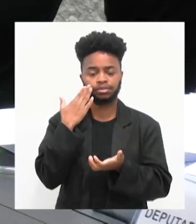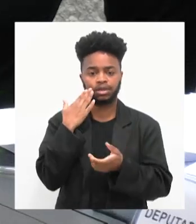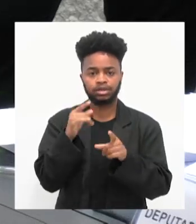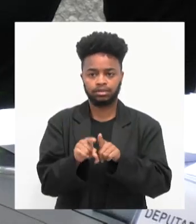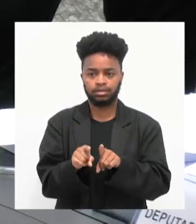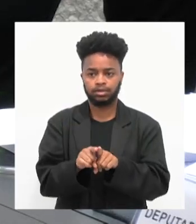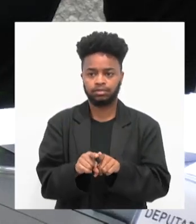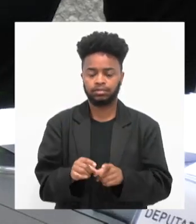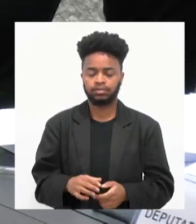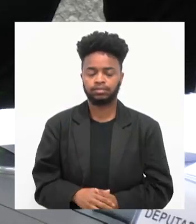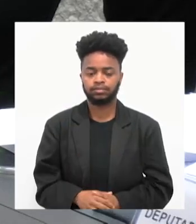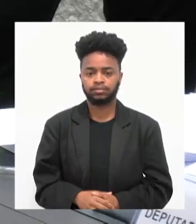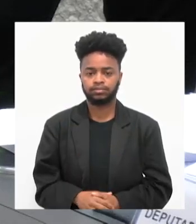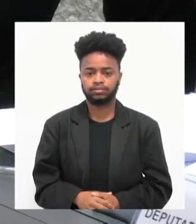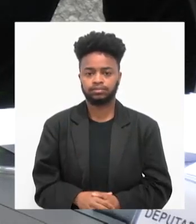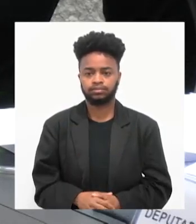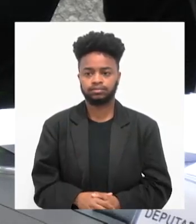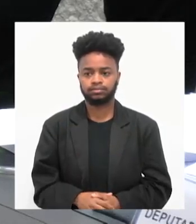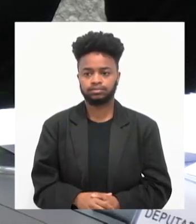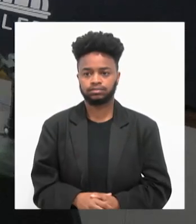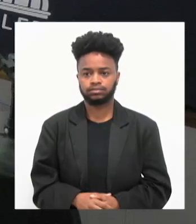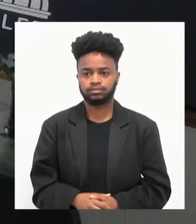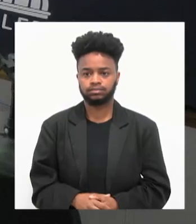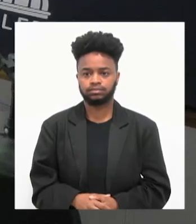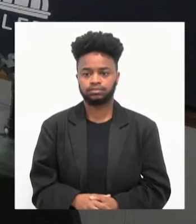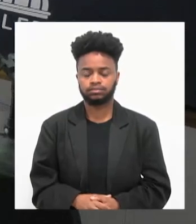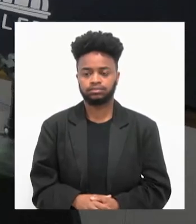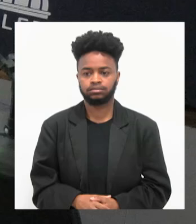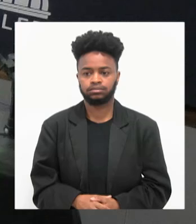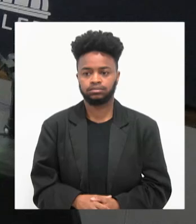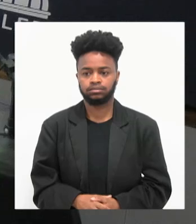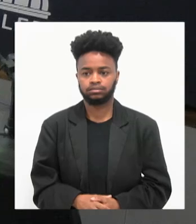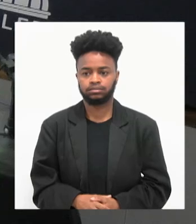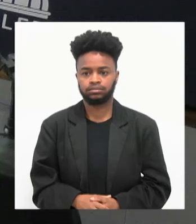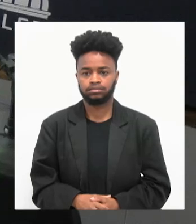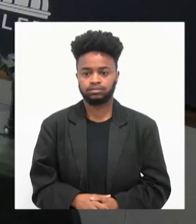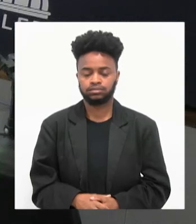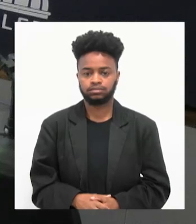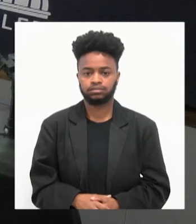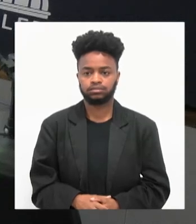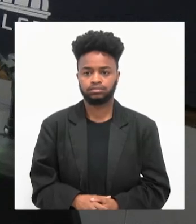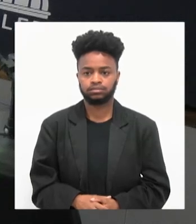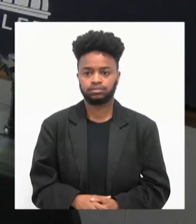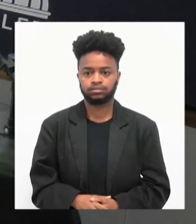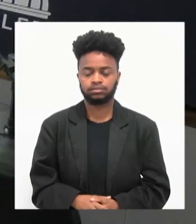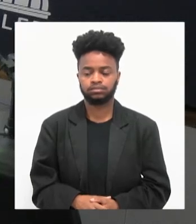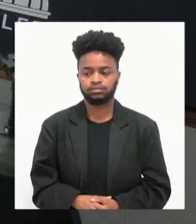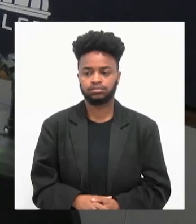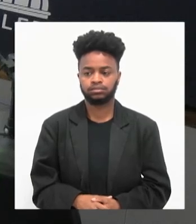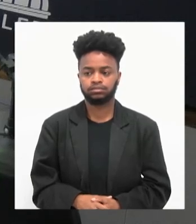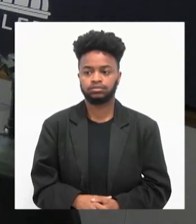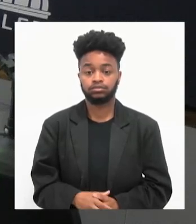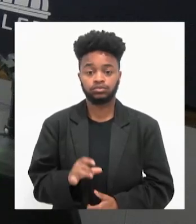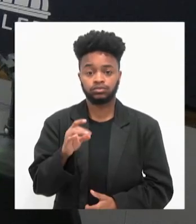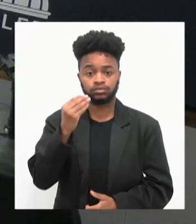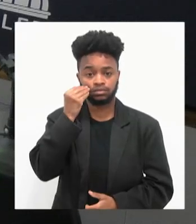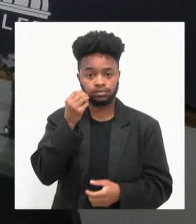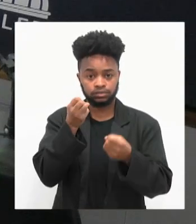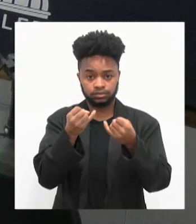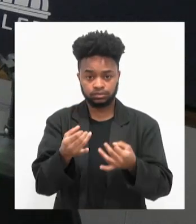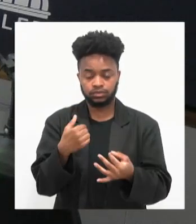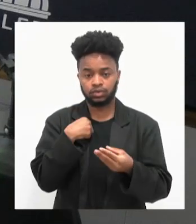Queria apresentar esse relatório. Deputado, só para claro. concluir. Então, eu entreguei